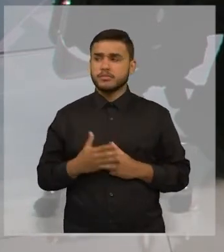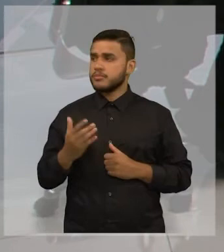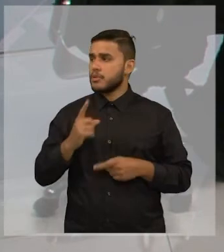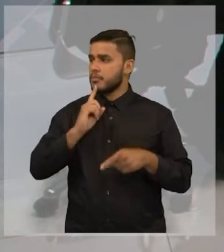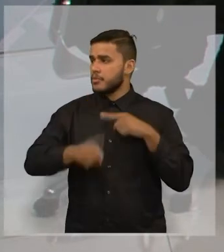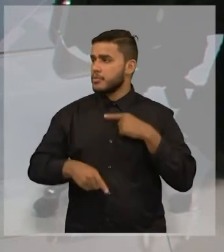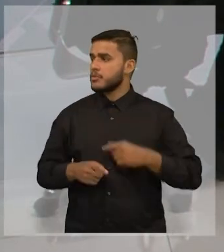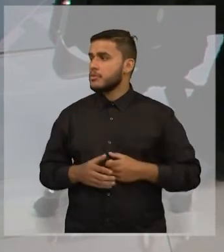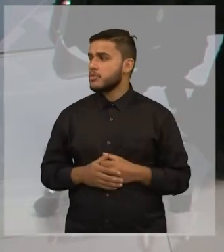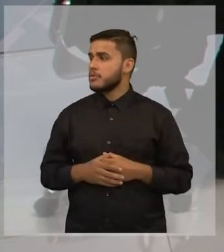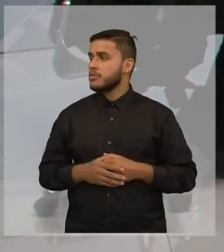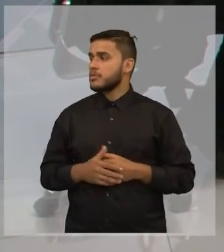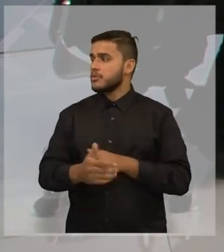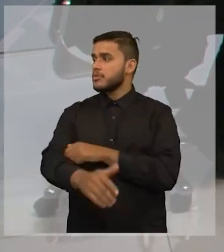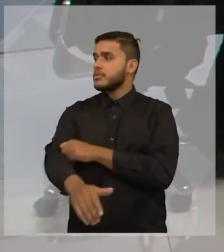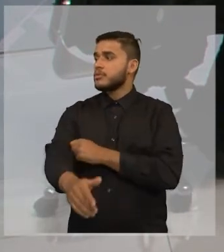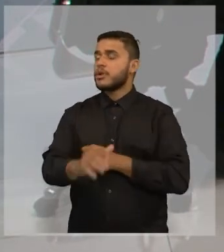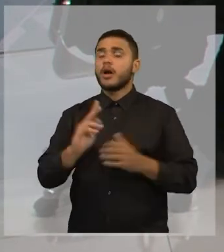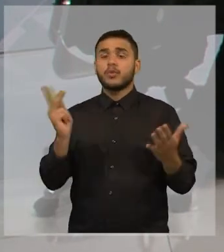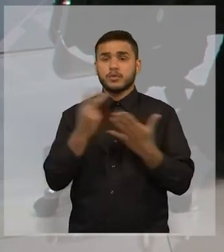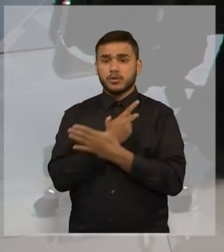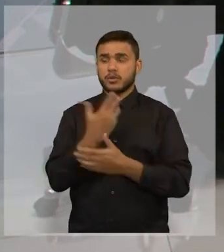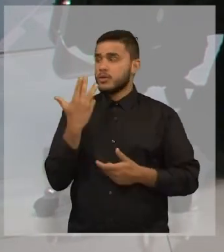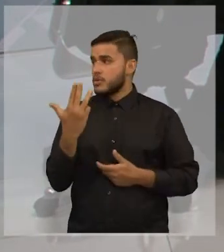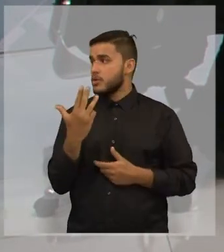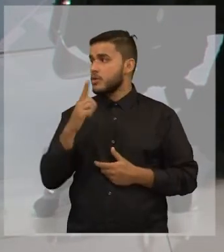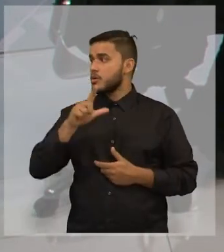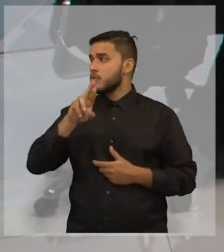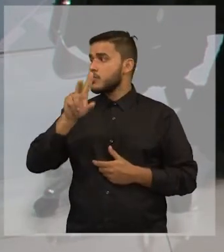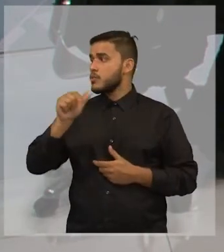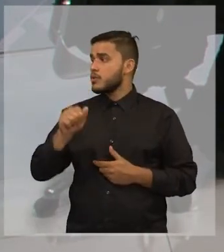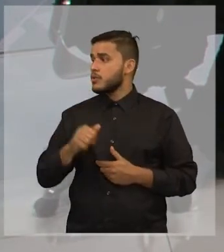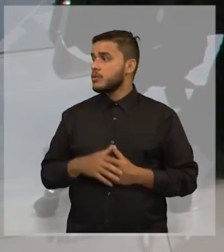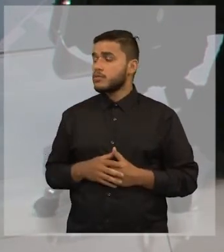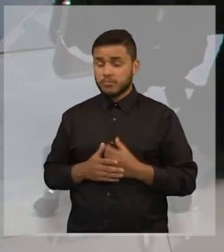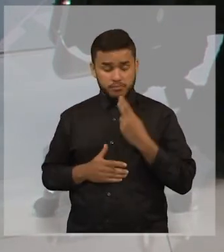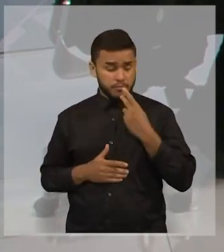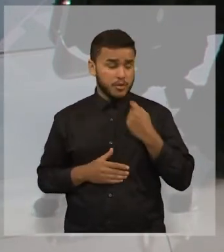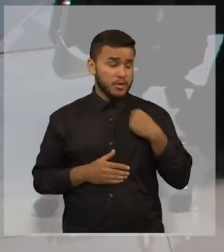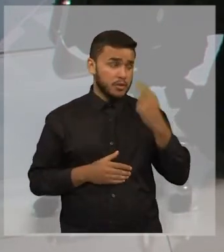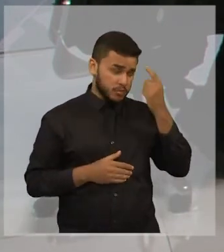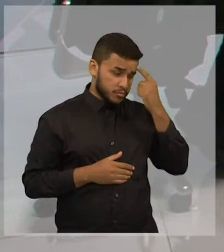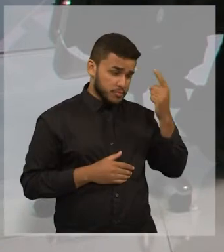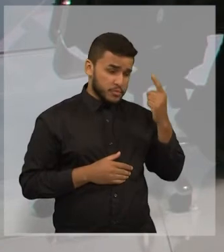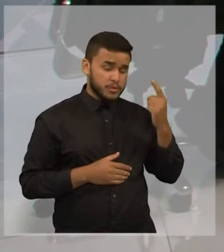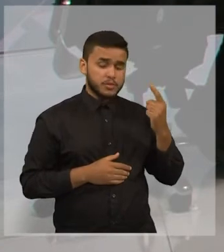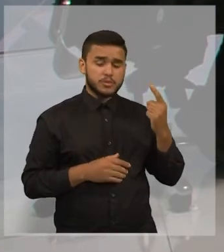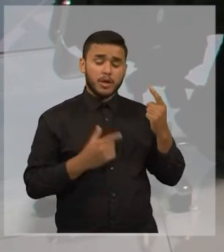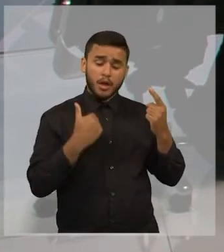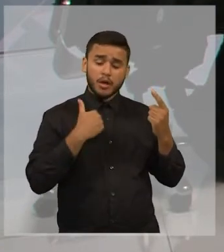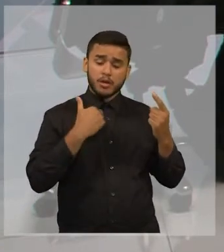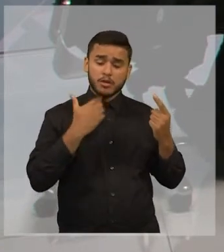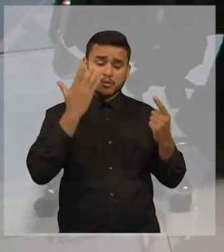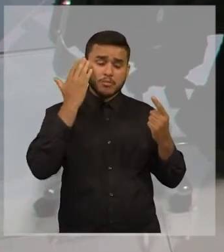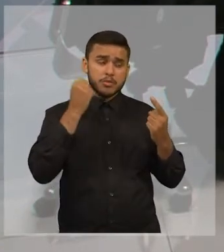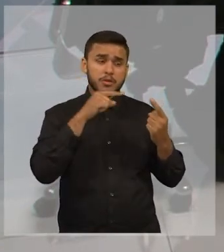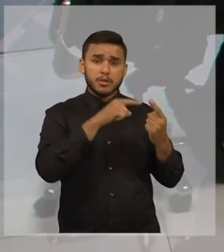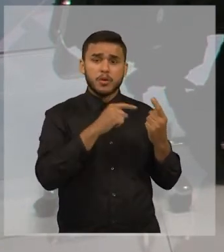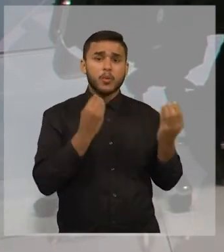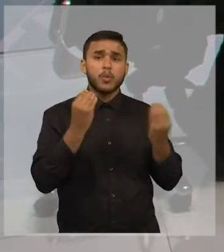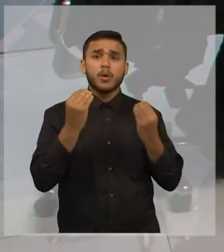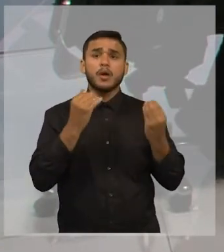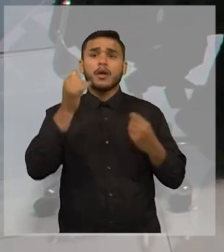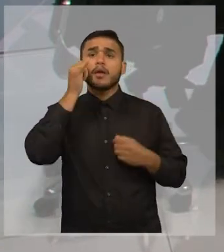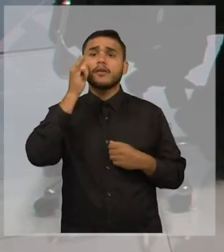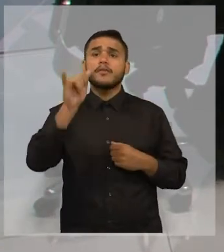cara não vai se apresentar e Foi pronto. proibido. Depois da coação do Lula, sobre o presidente, aí foi. E a do Lula,